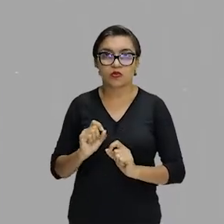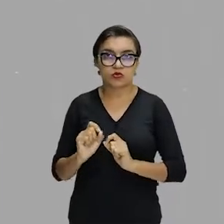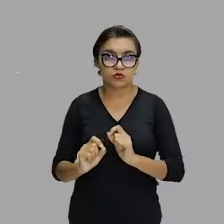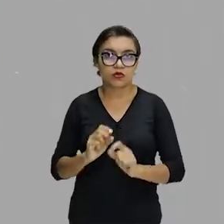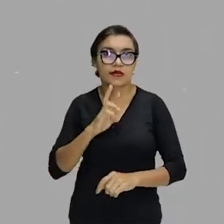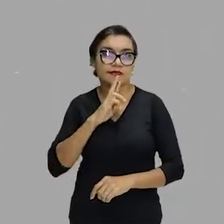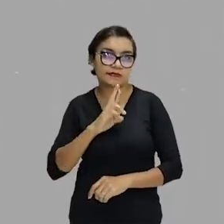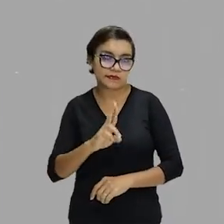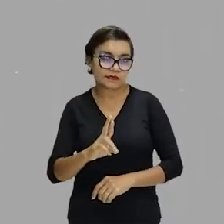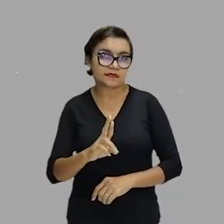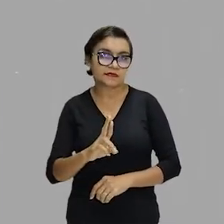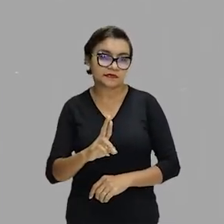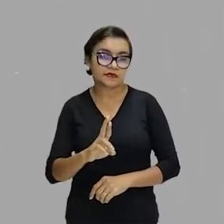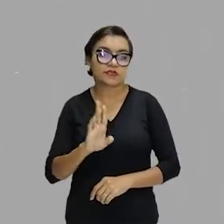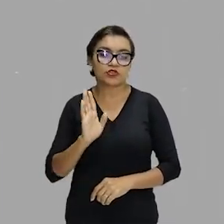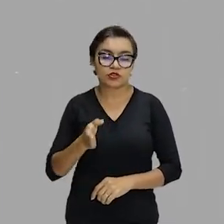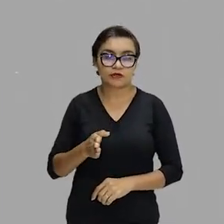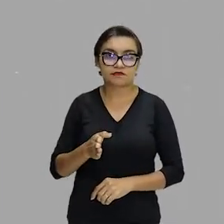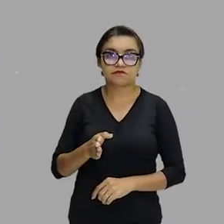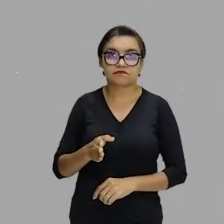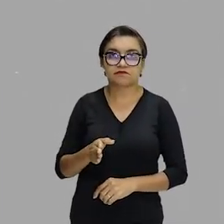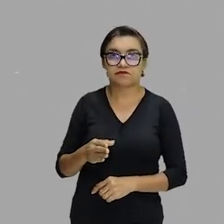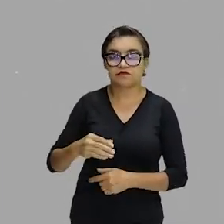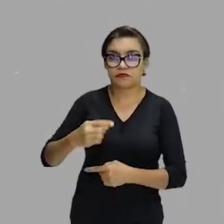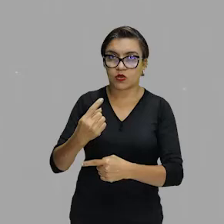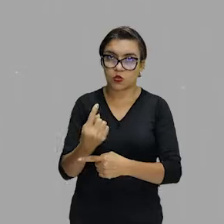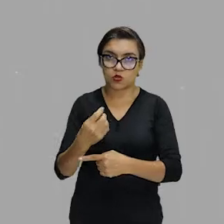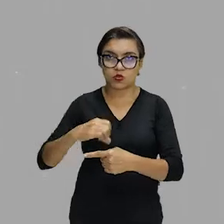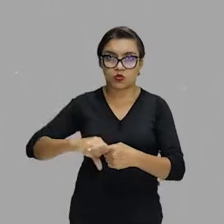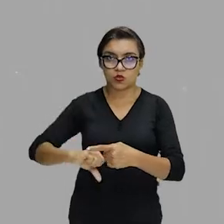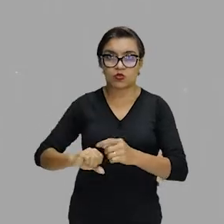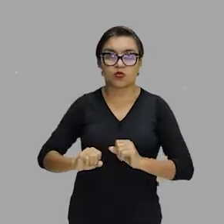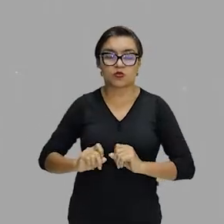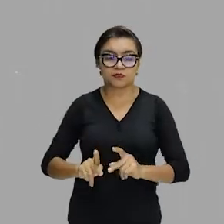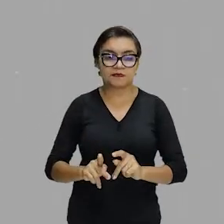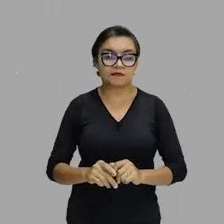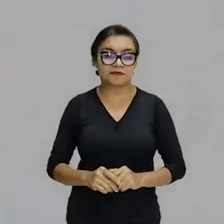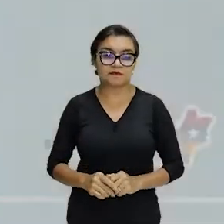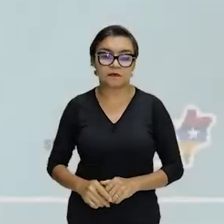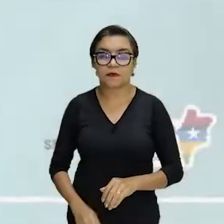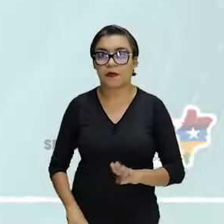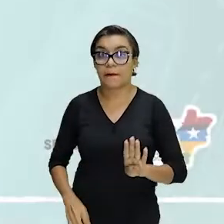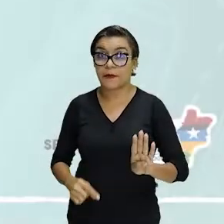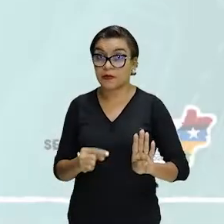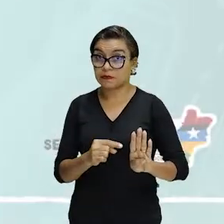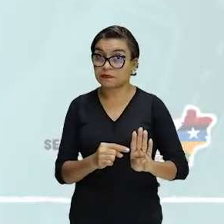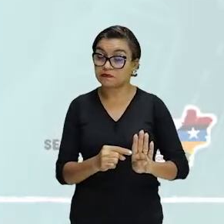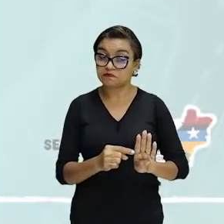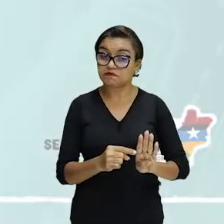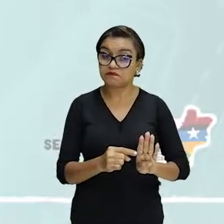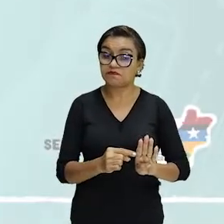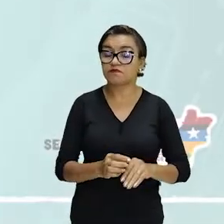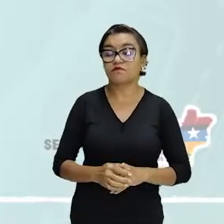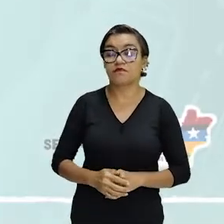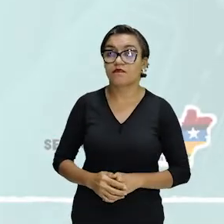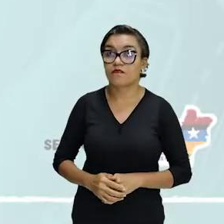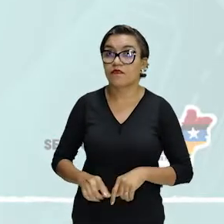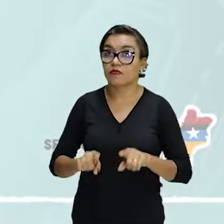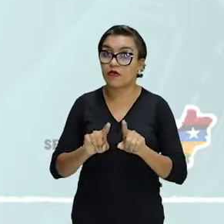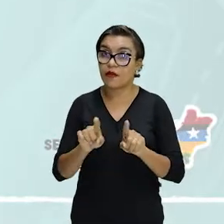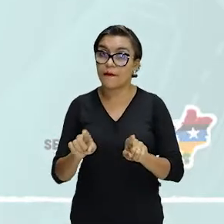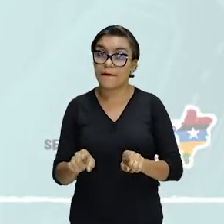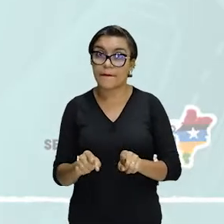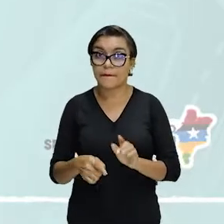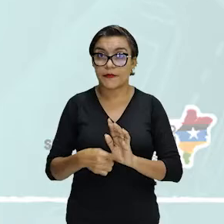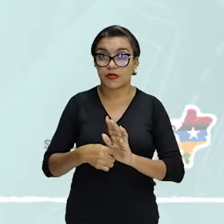quiser, dar a resposta. No nosso caso, nós demos, ficou 1/9, tá? Na letra B, menos 5 é